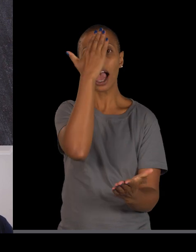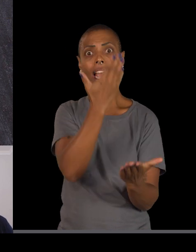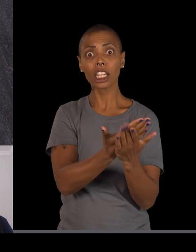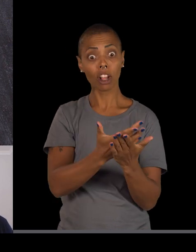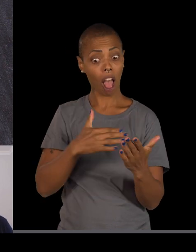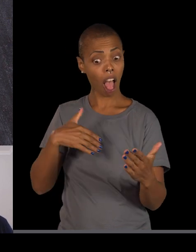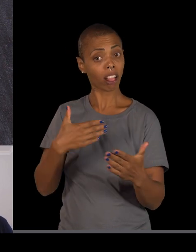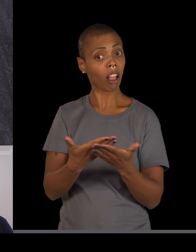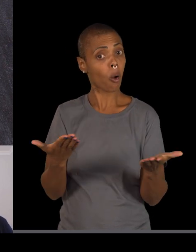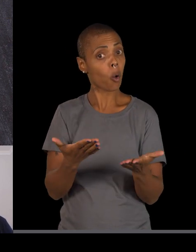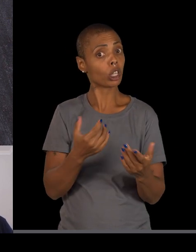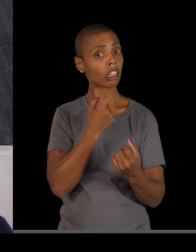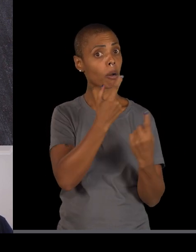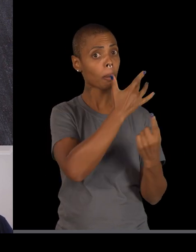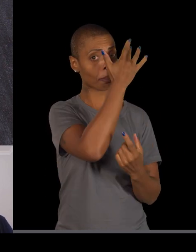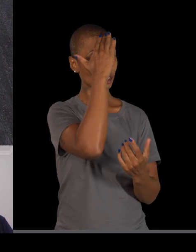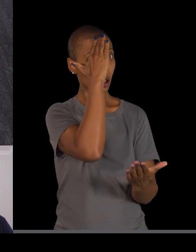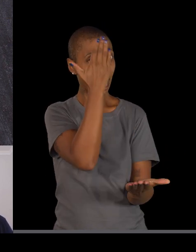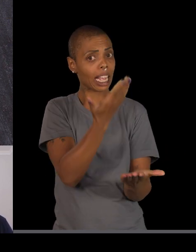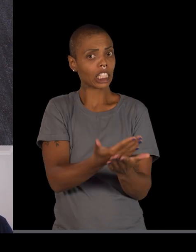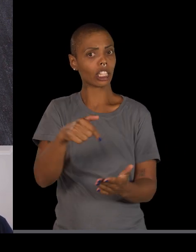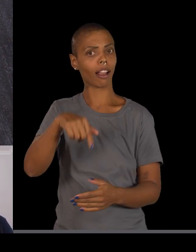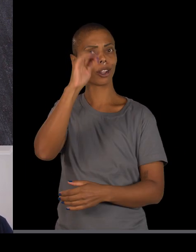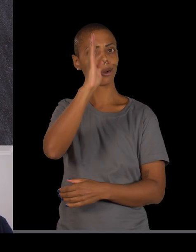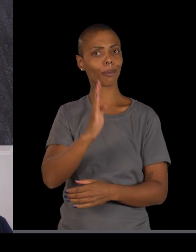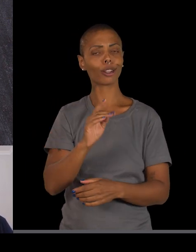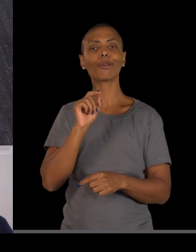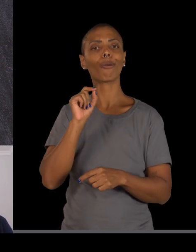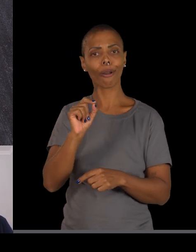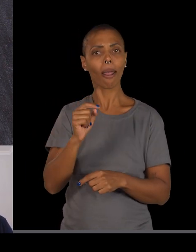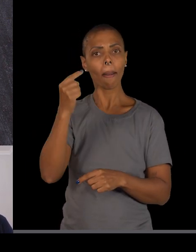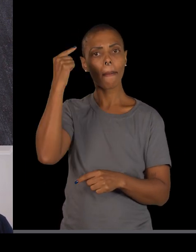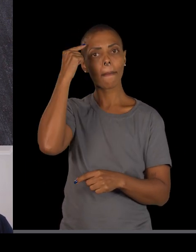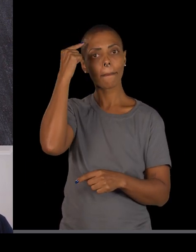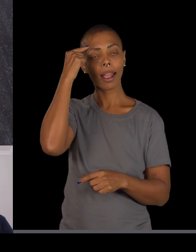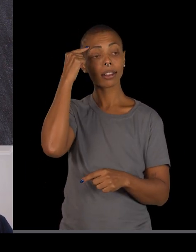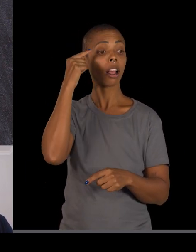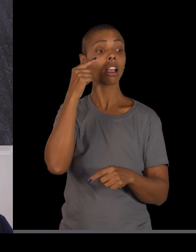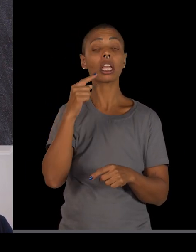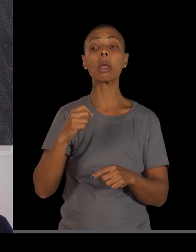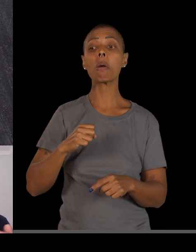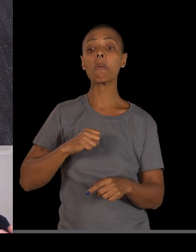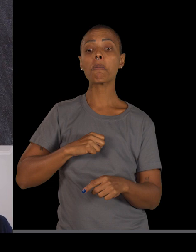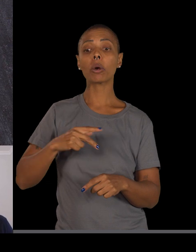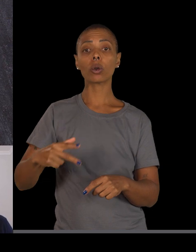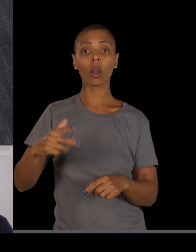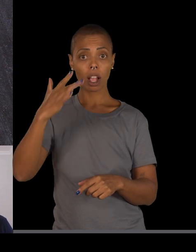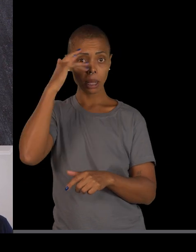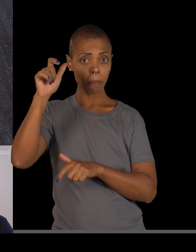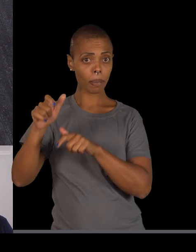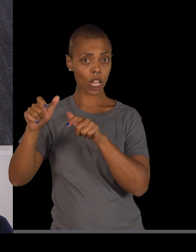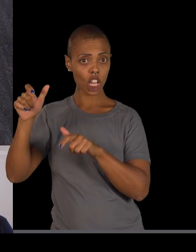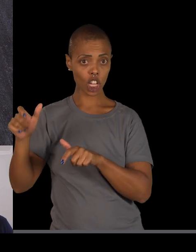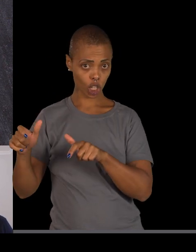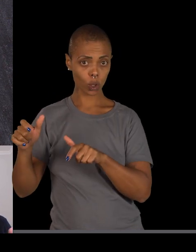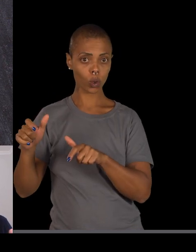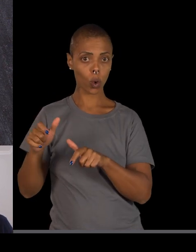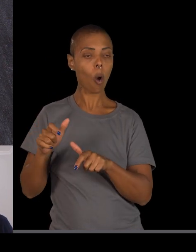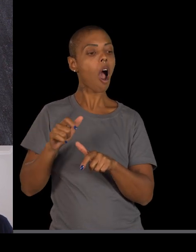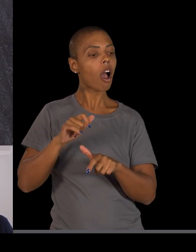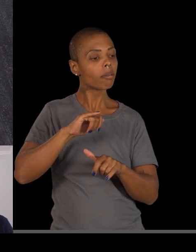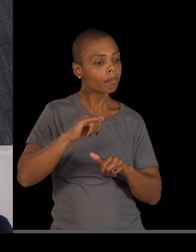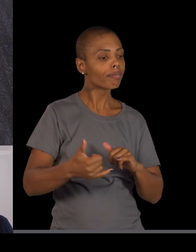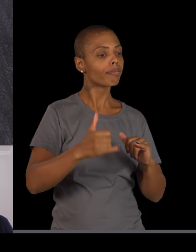ainda existe um pouco por aqui no país, que é a ideia de que os portugueses eles